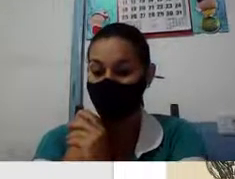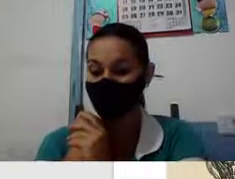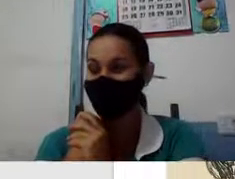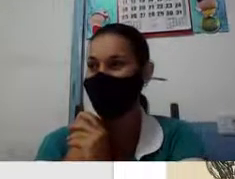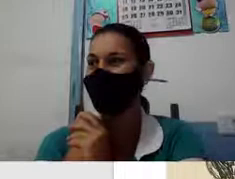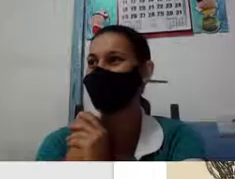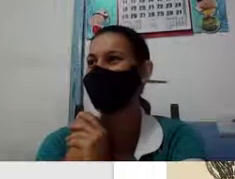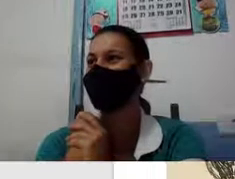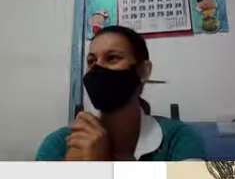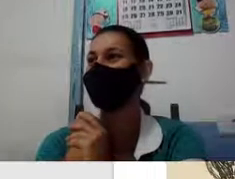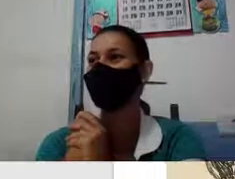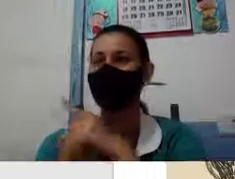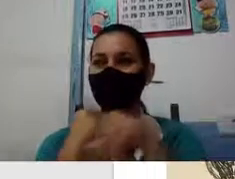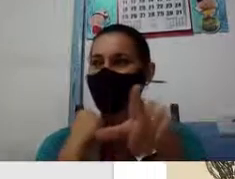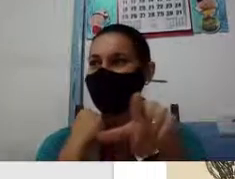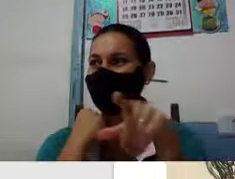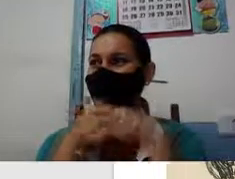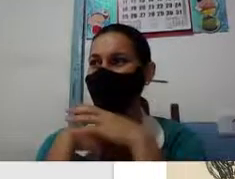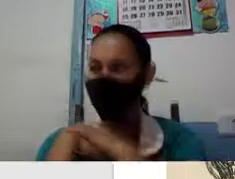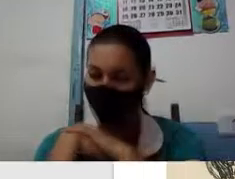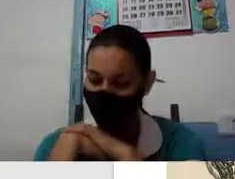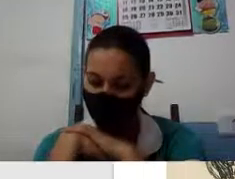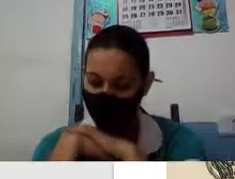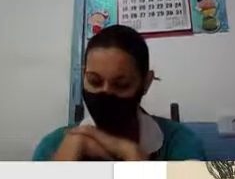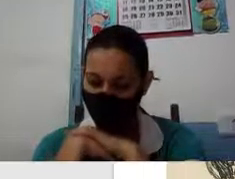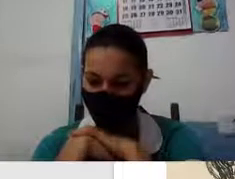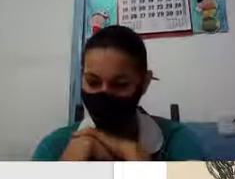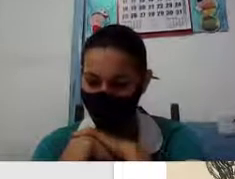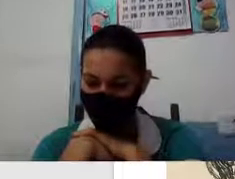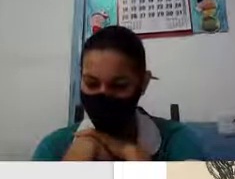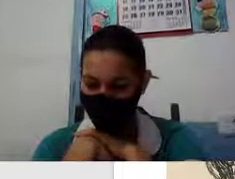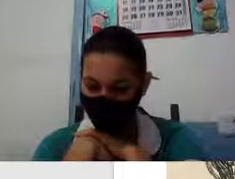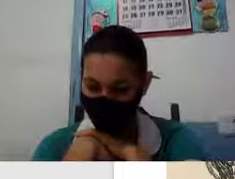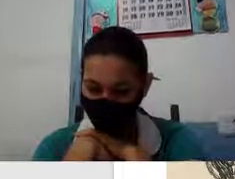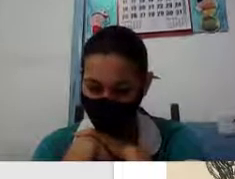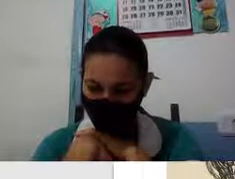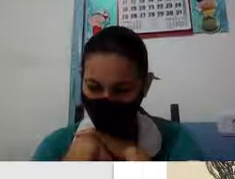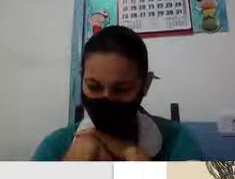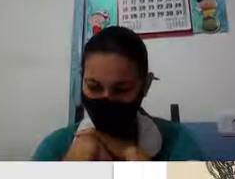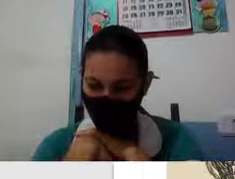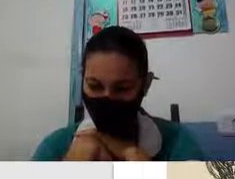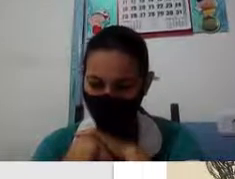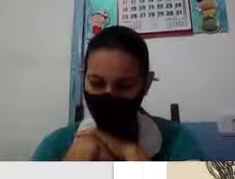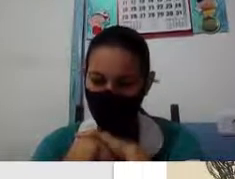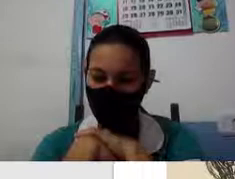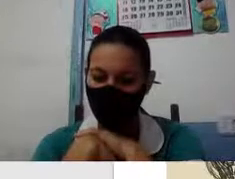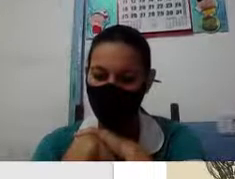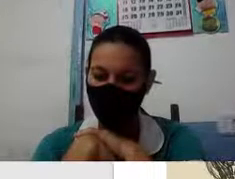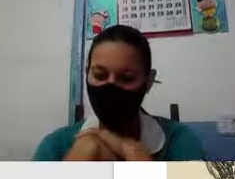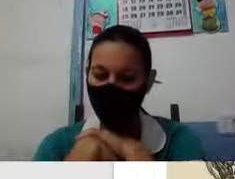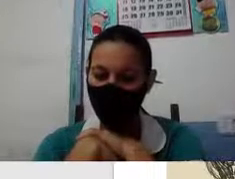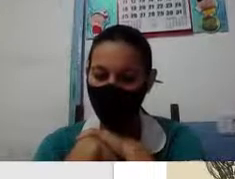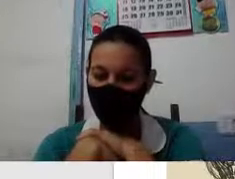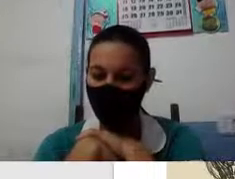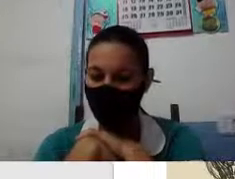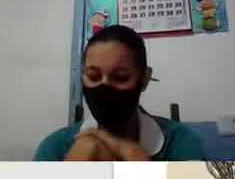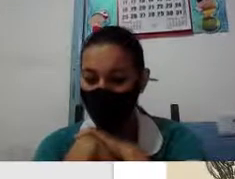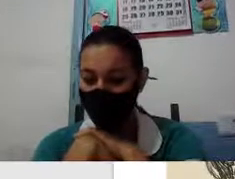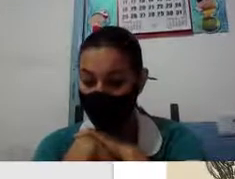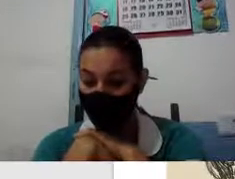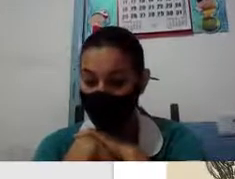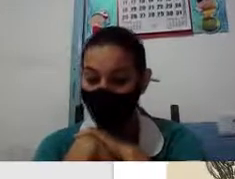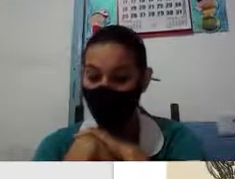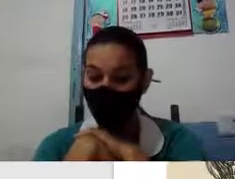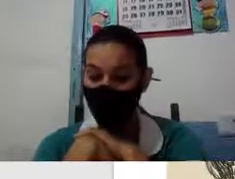Né? Minha cara de espanto vai aparecer ali. Seus poemas. Ai, me perdi aqui. Seus poemas